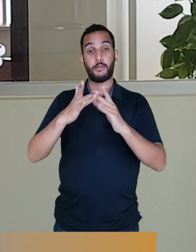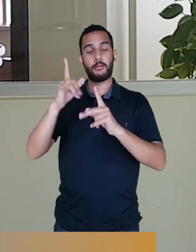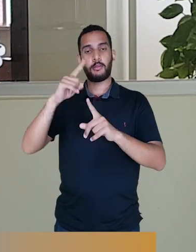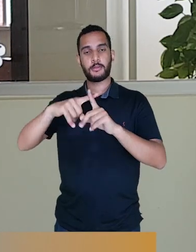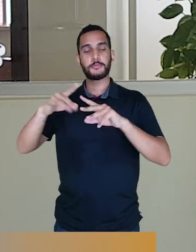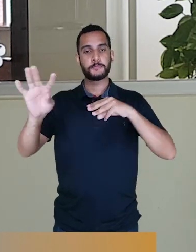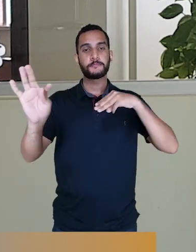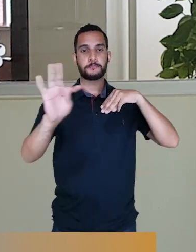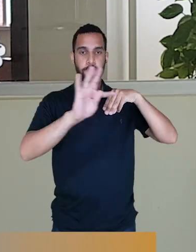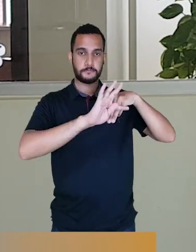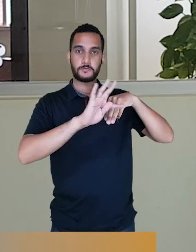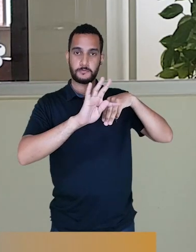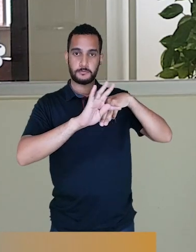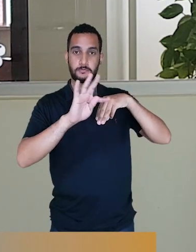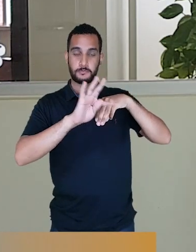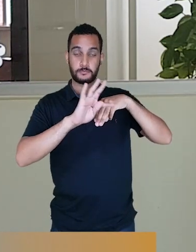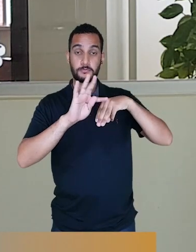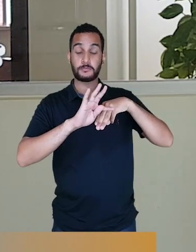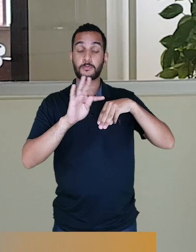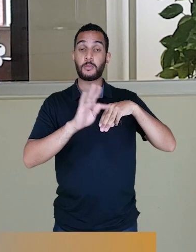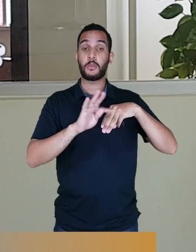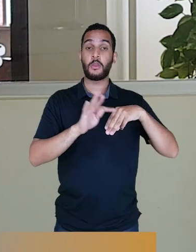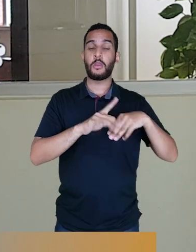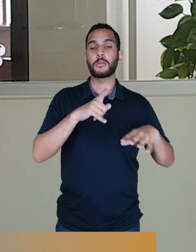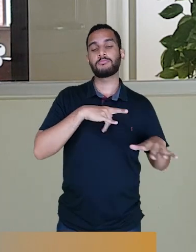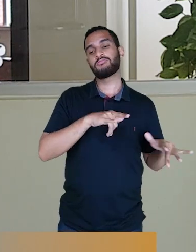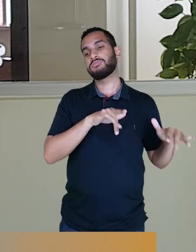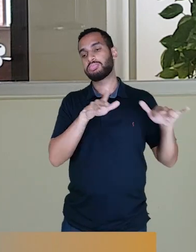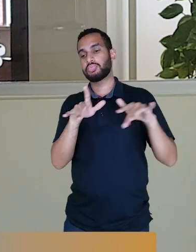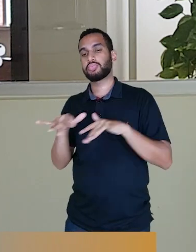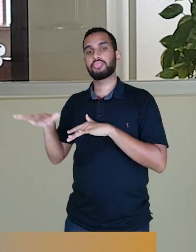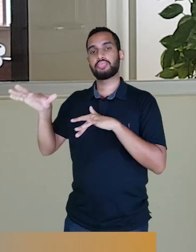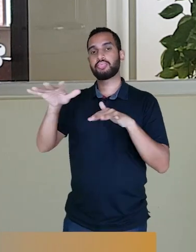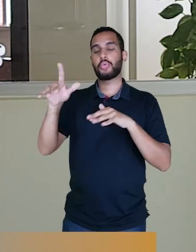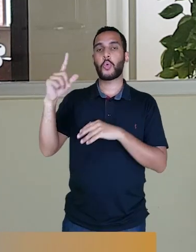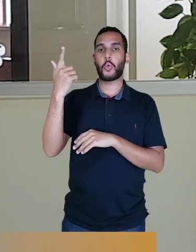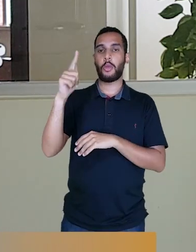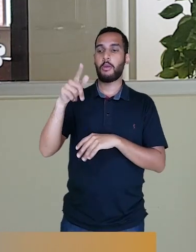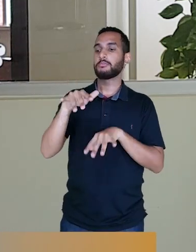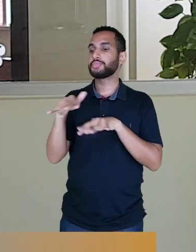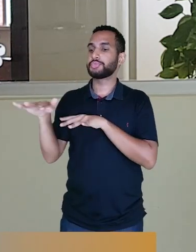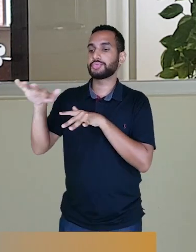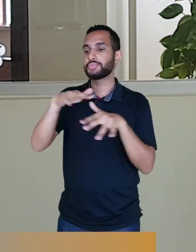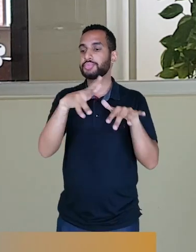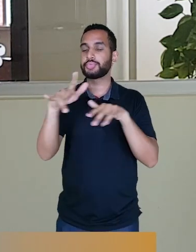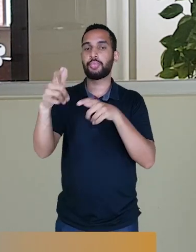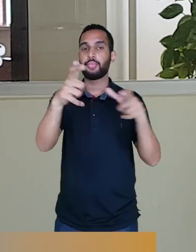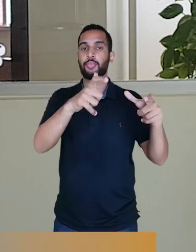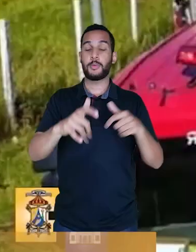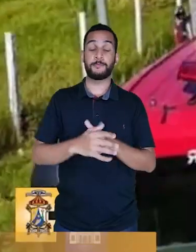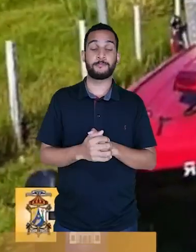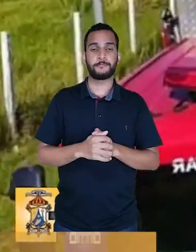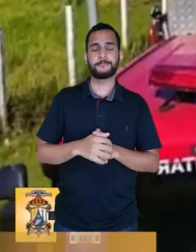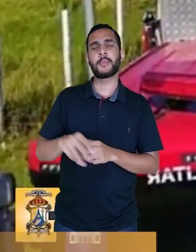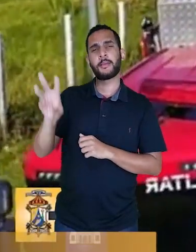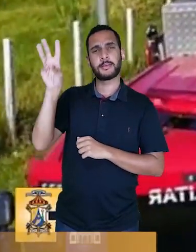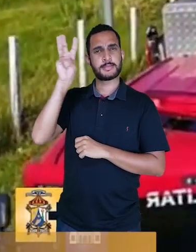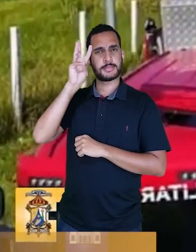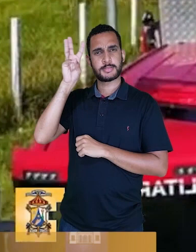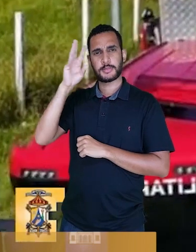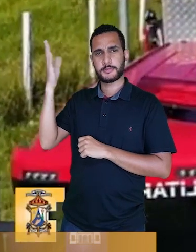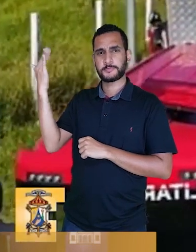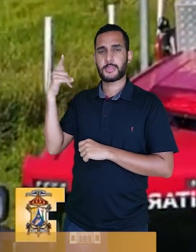O Santuário Basílica Nossa Senhora do Perpétuo Socorro saiu em peregrinação em Goiânia. Acompanhe. Na